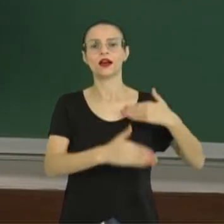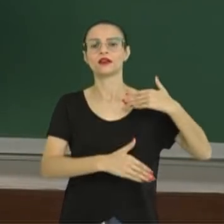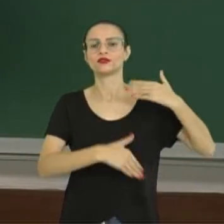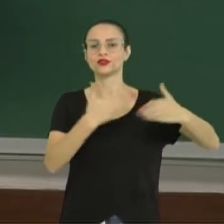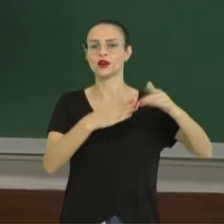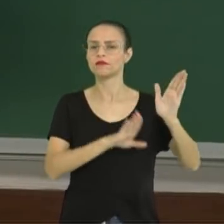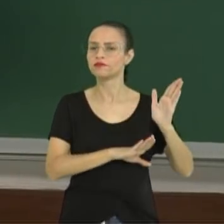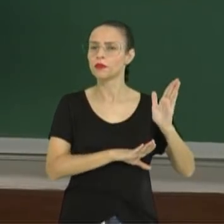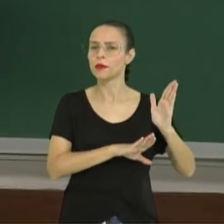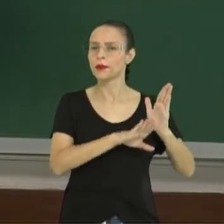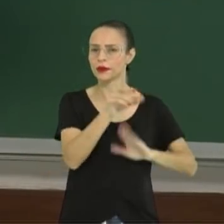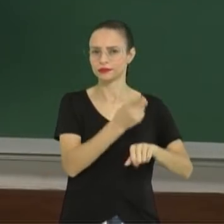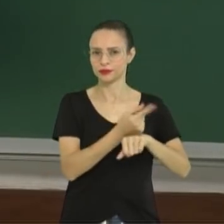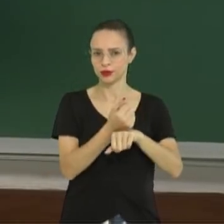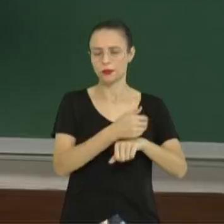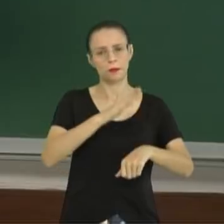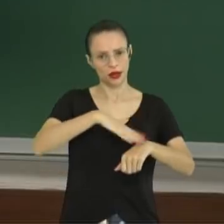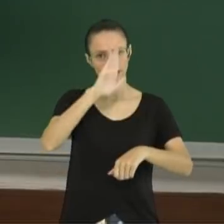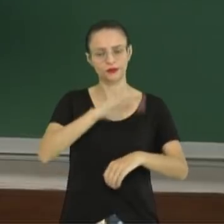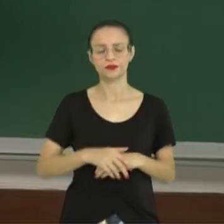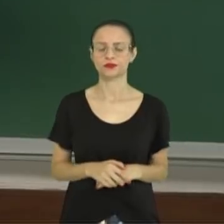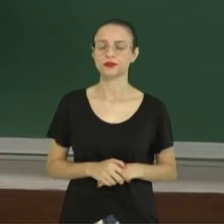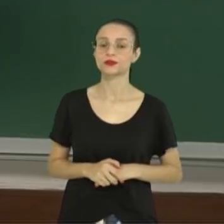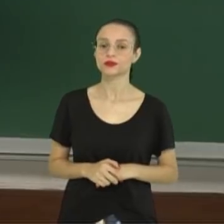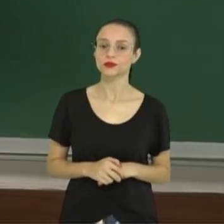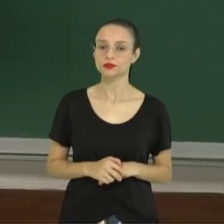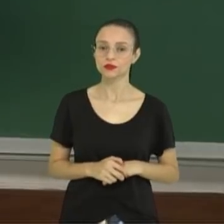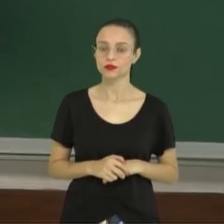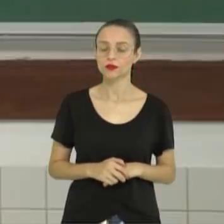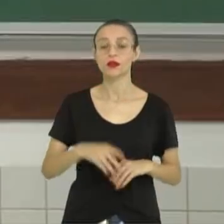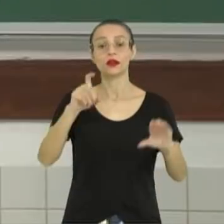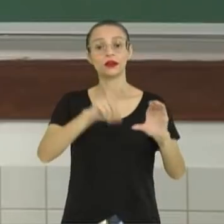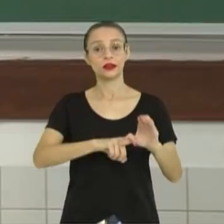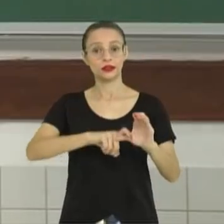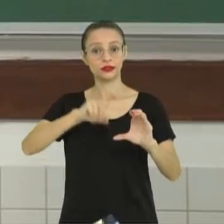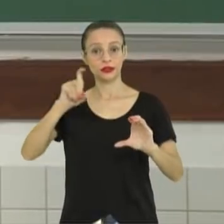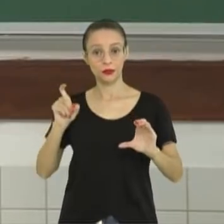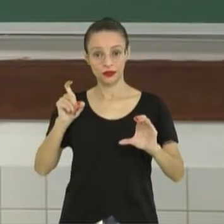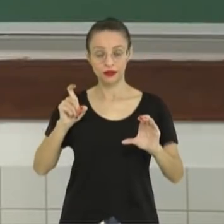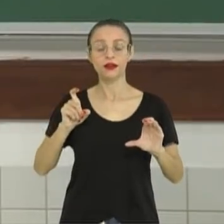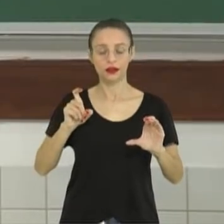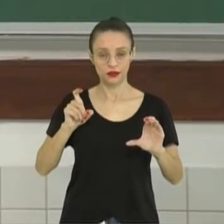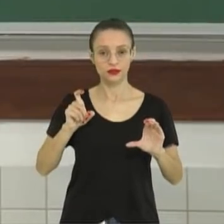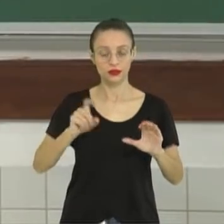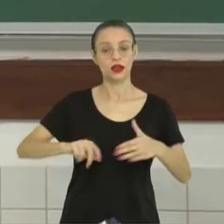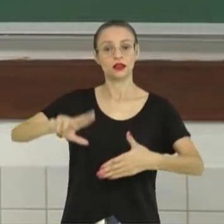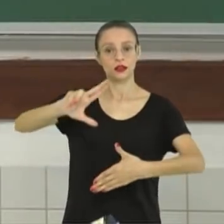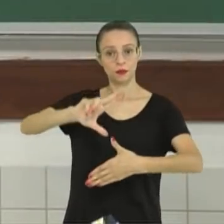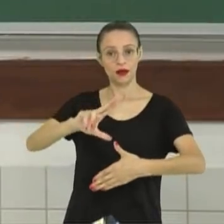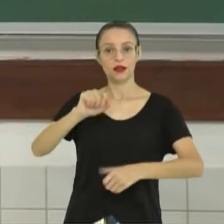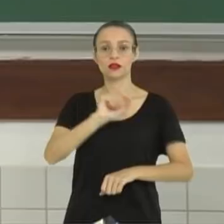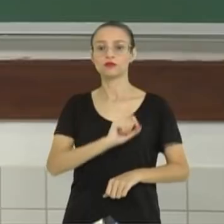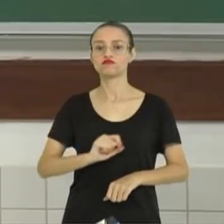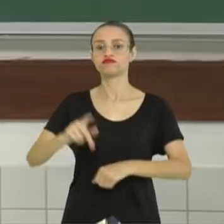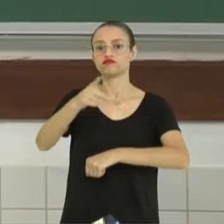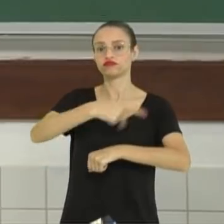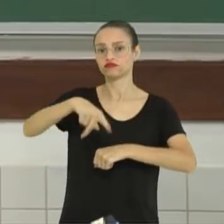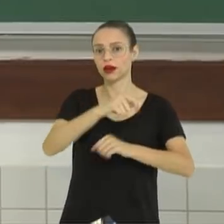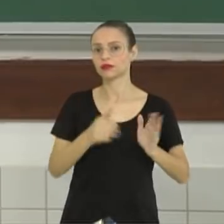desenvolvimento e um crescimento econômico maior. Desde a independência dos países aqui da América Latina, né, que passaram